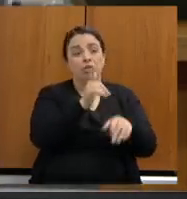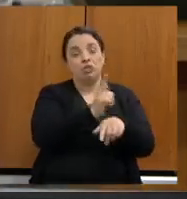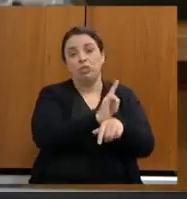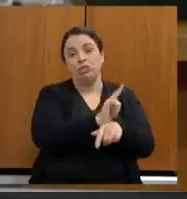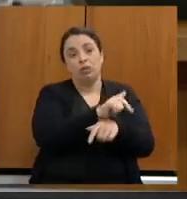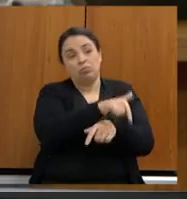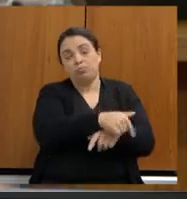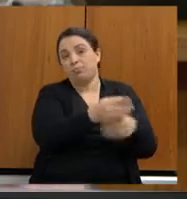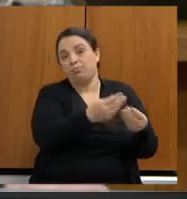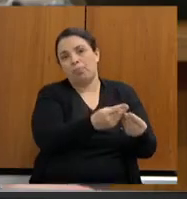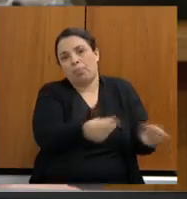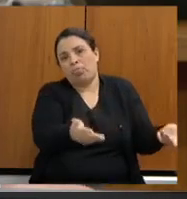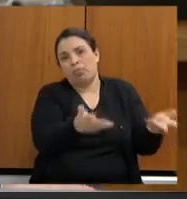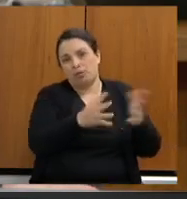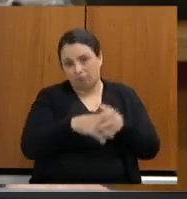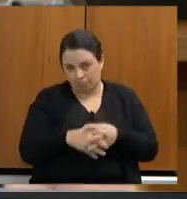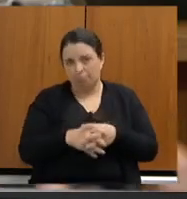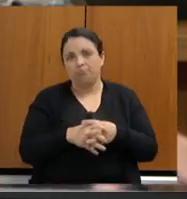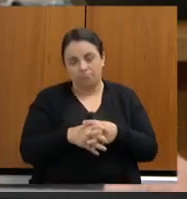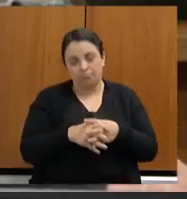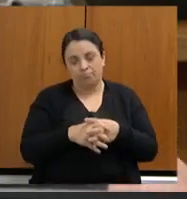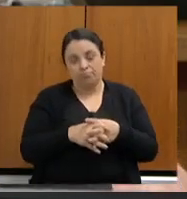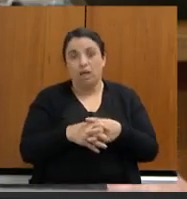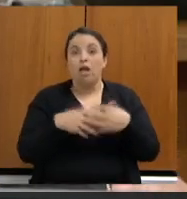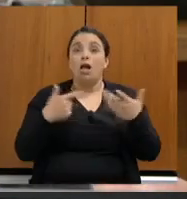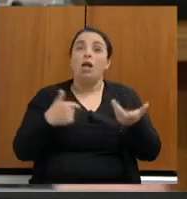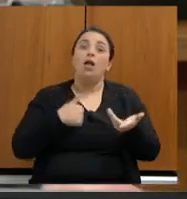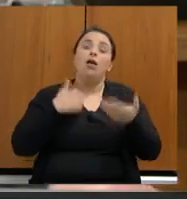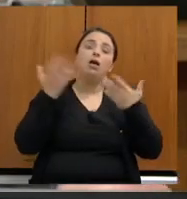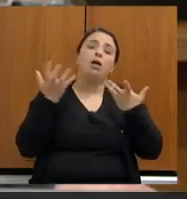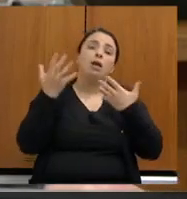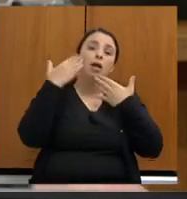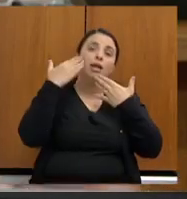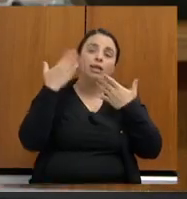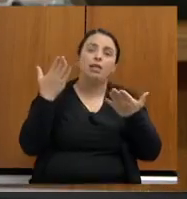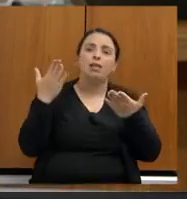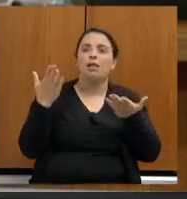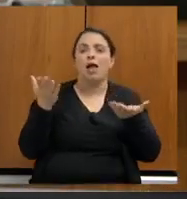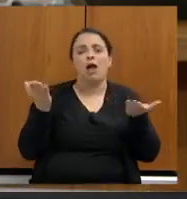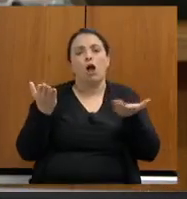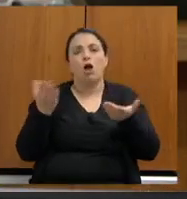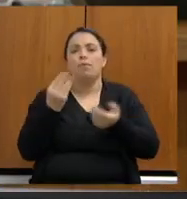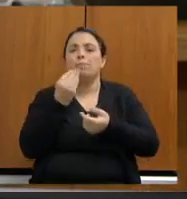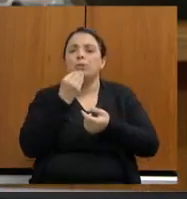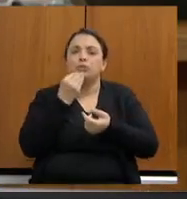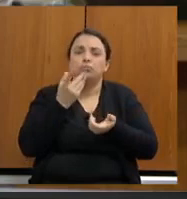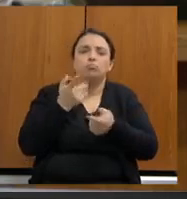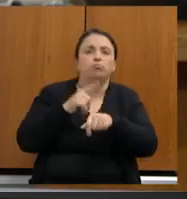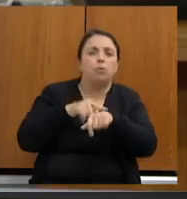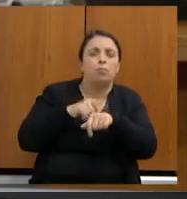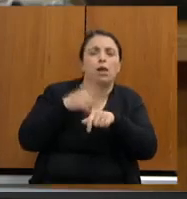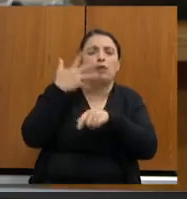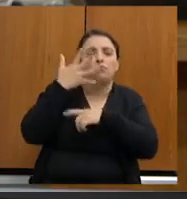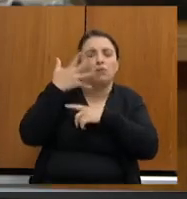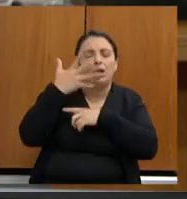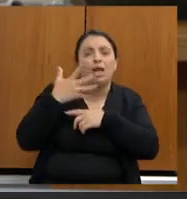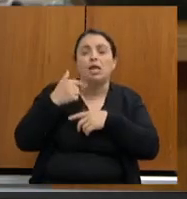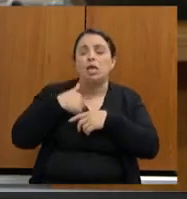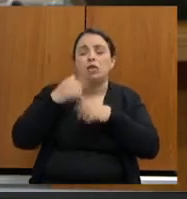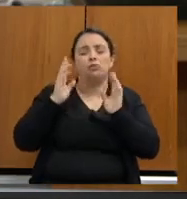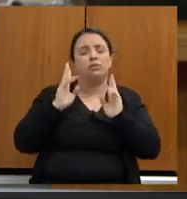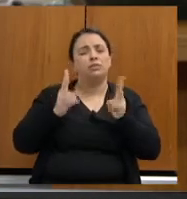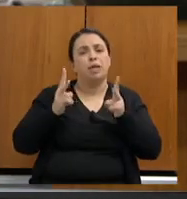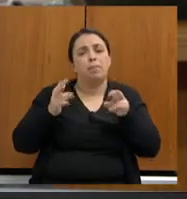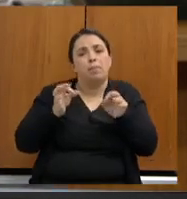então eu quero enfim agradecer essa grandiosa oportunidade me colocar sempre à disposição desta comissão para